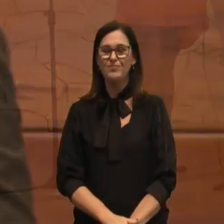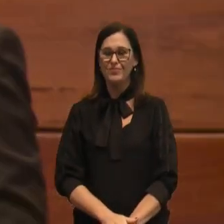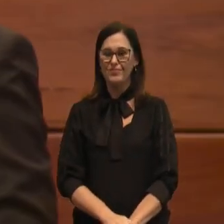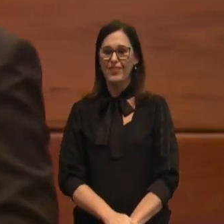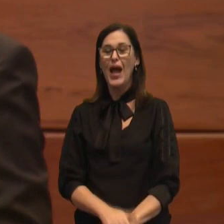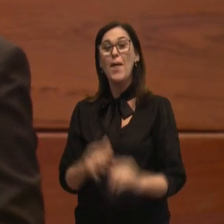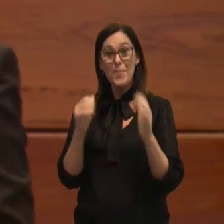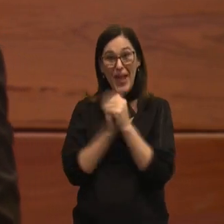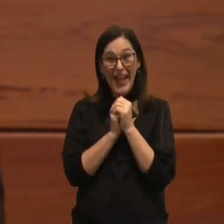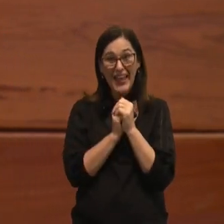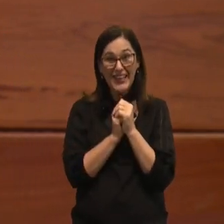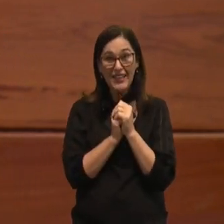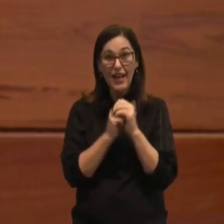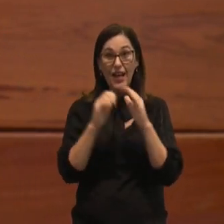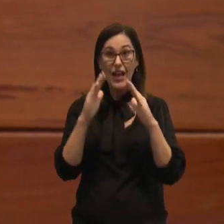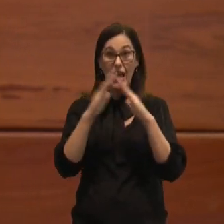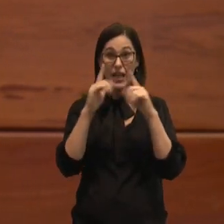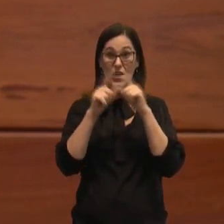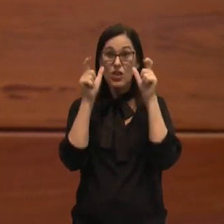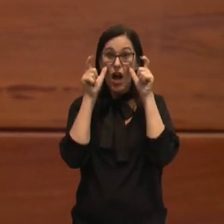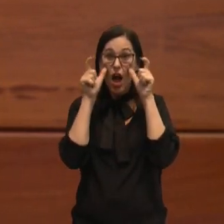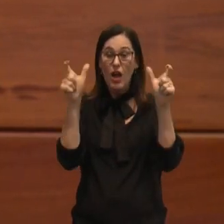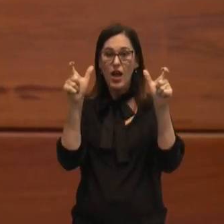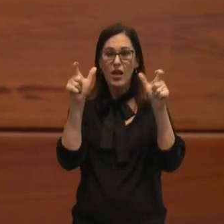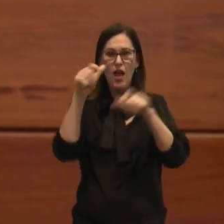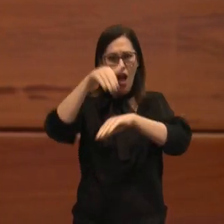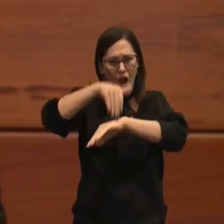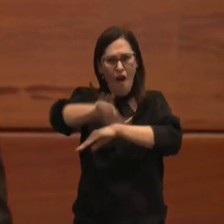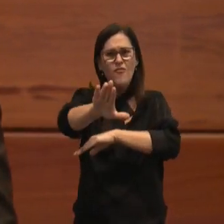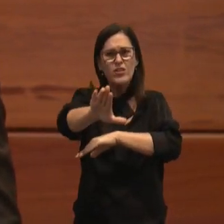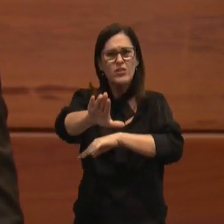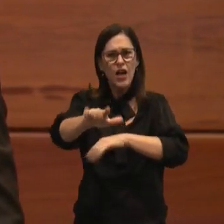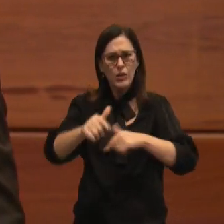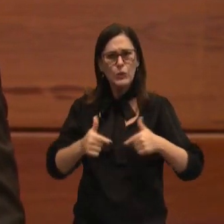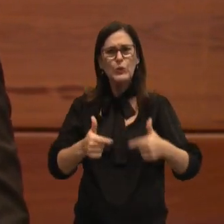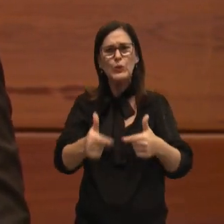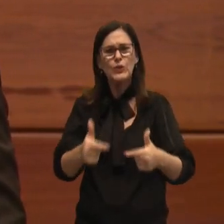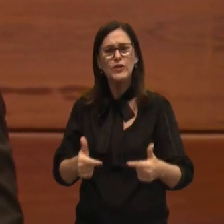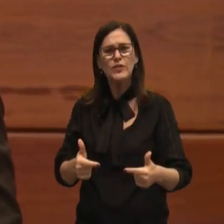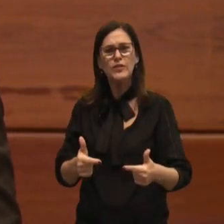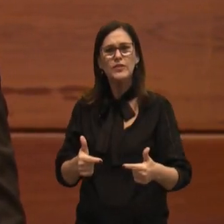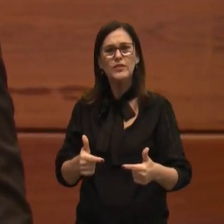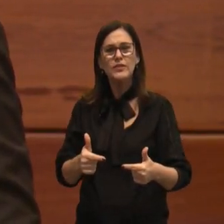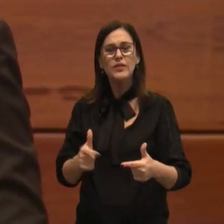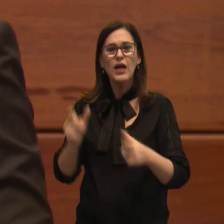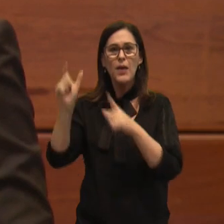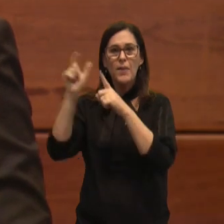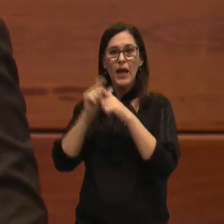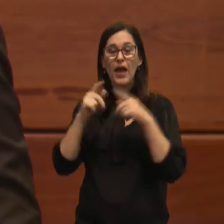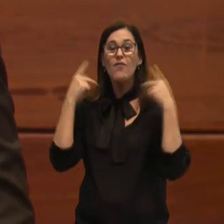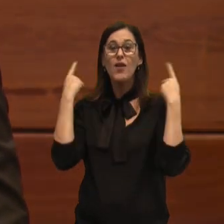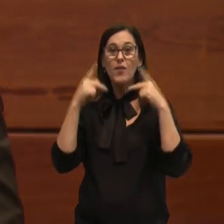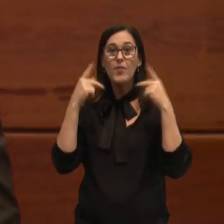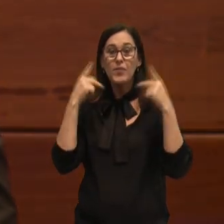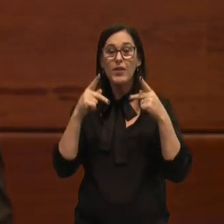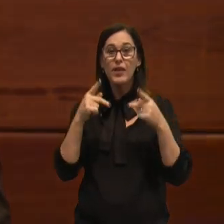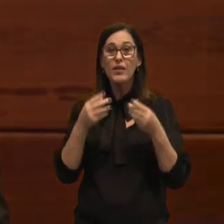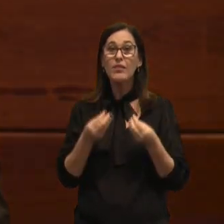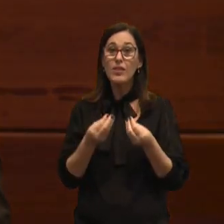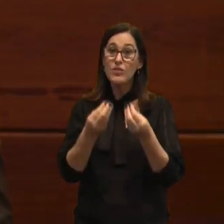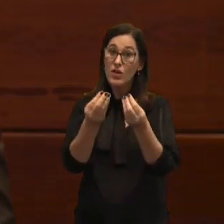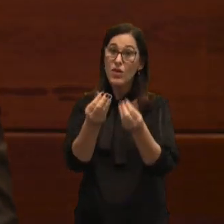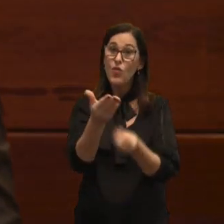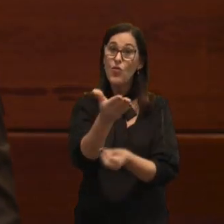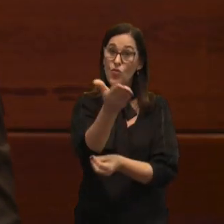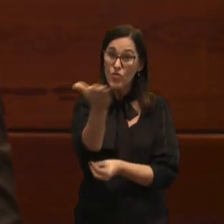Amém. Igreja alerta, avançai. Esta é a palavra, é a mensagem que nós queremos deixar